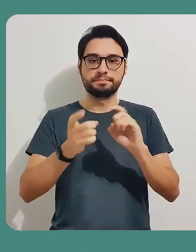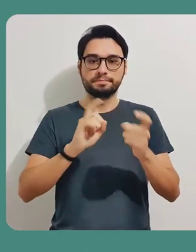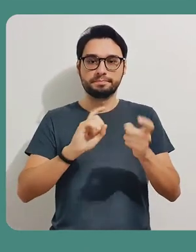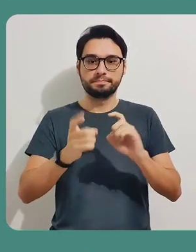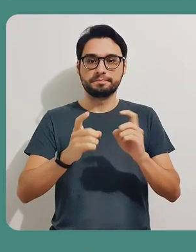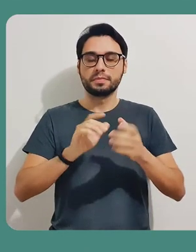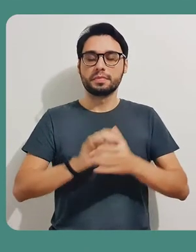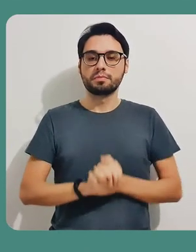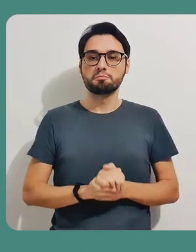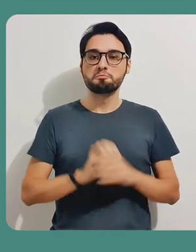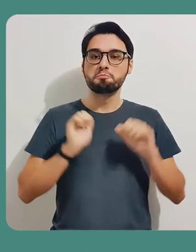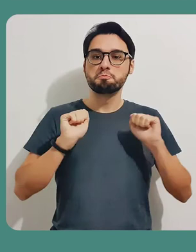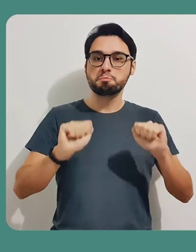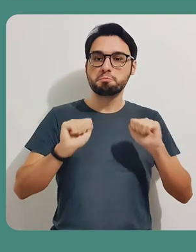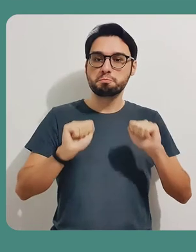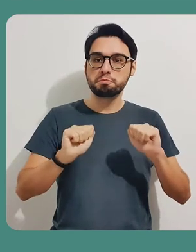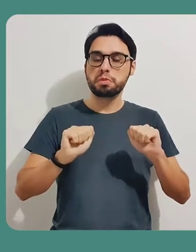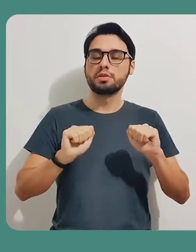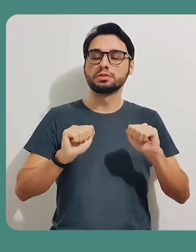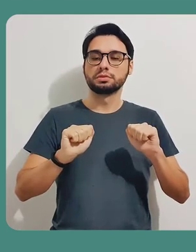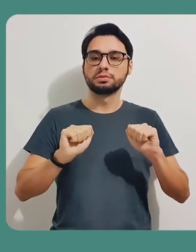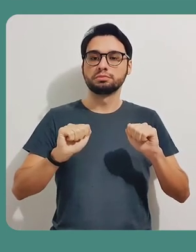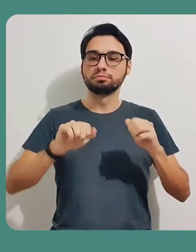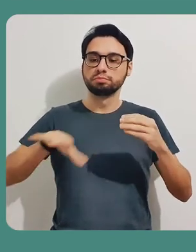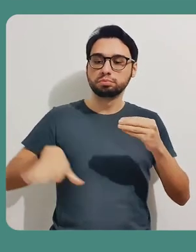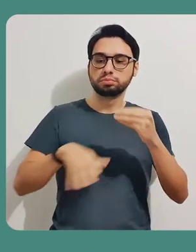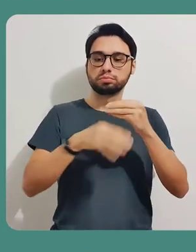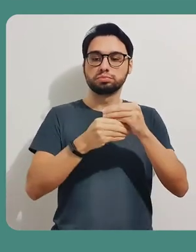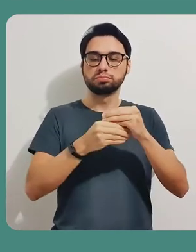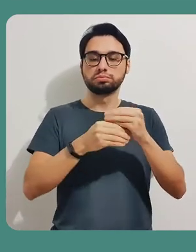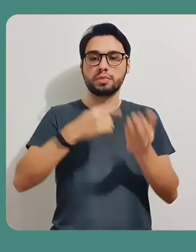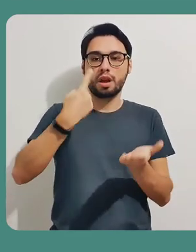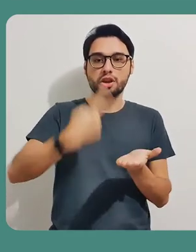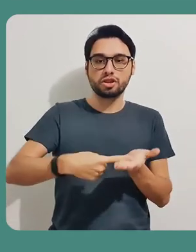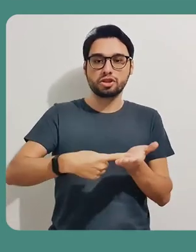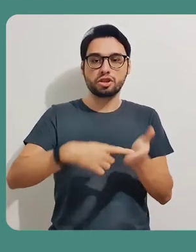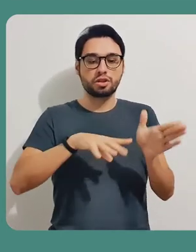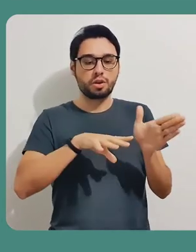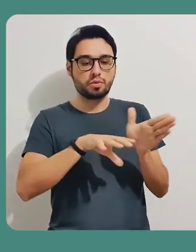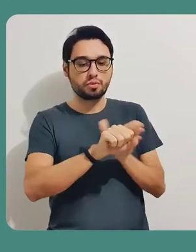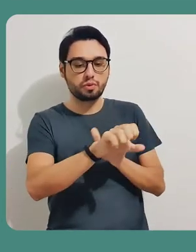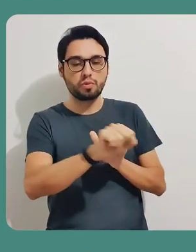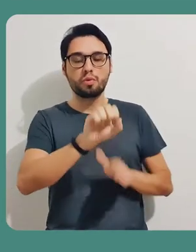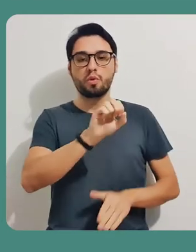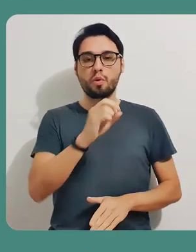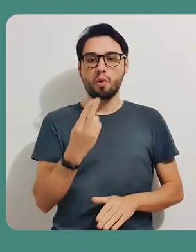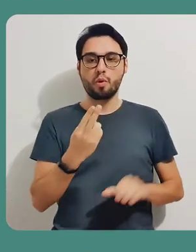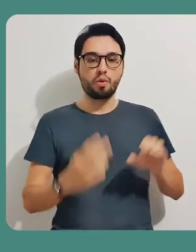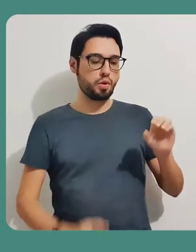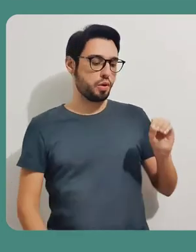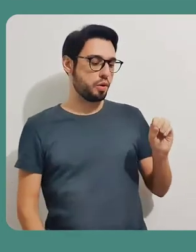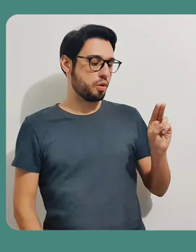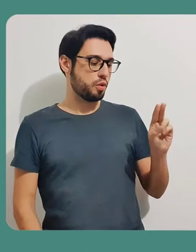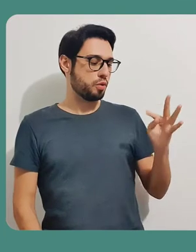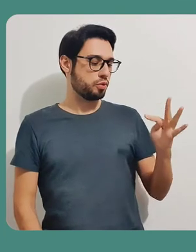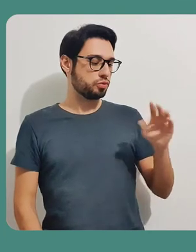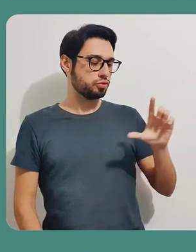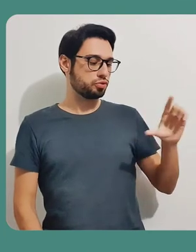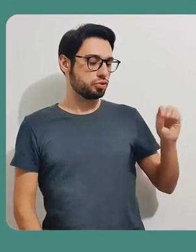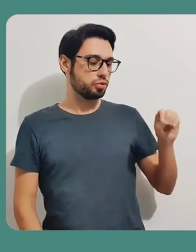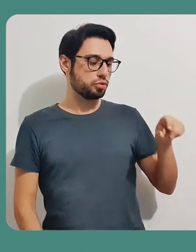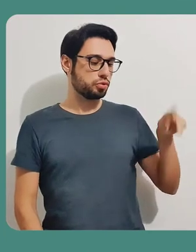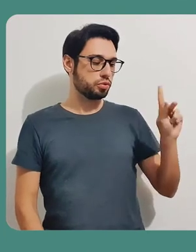e pronto aqui está o agendamento da sua transmissão você pode adicionar essa reunião na agenda do google